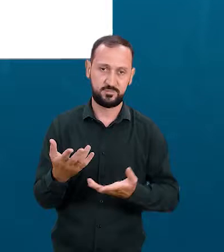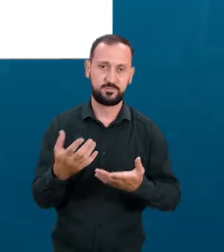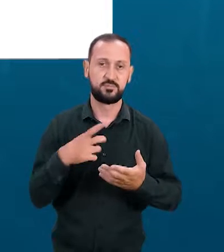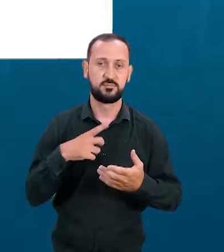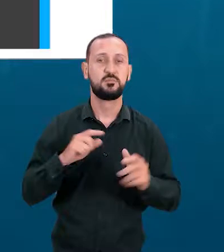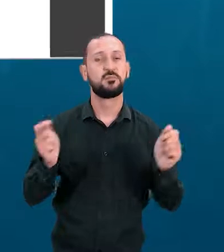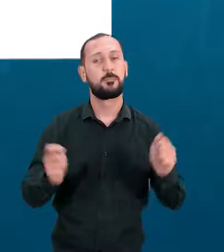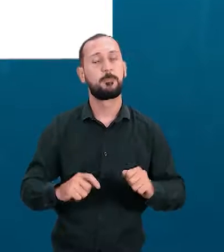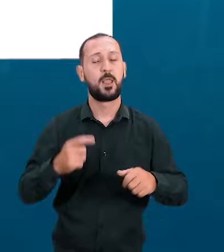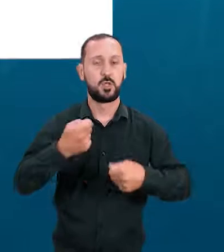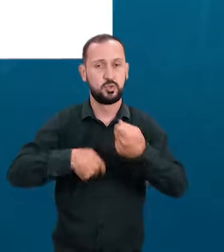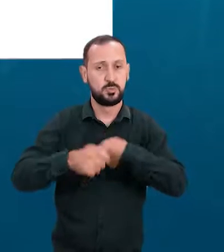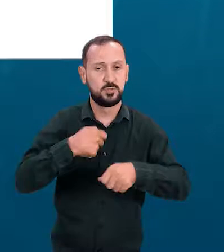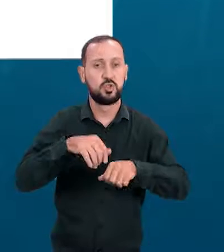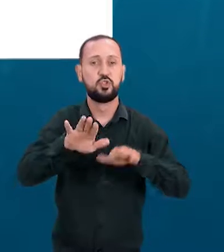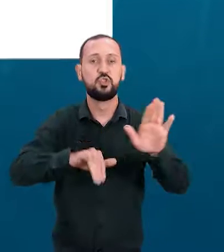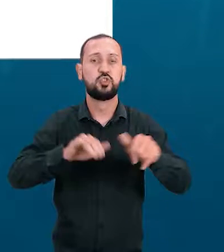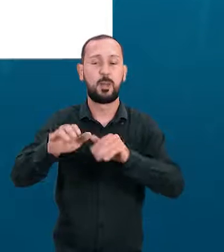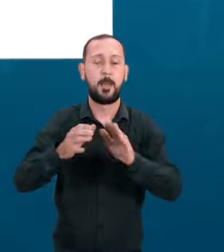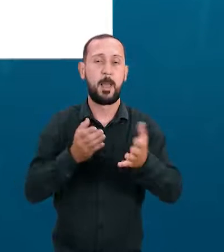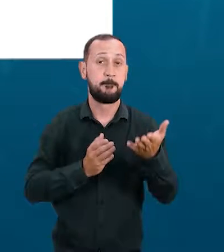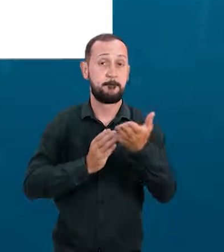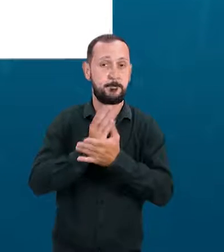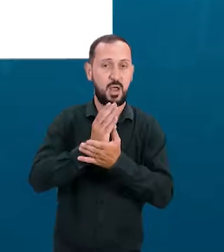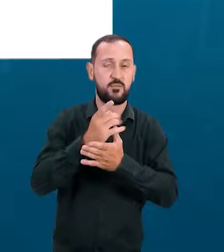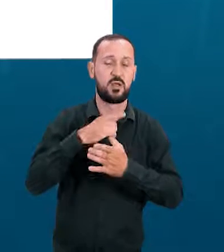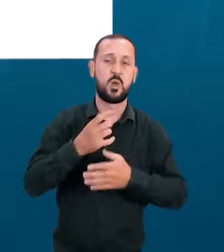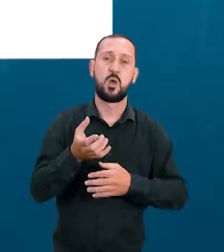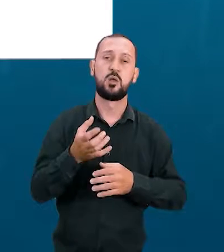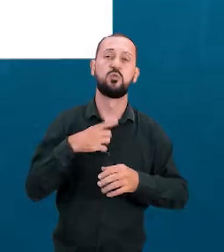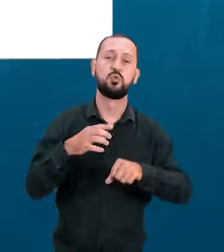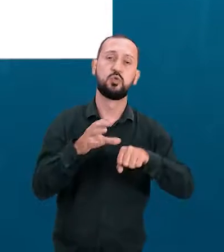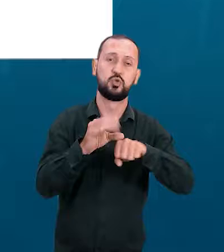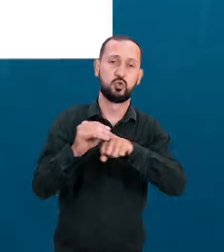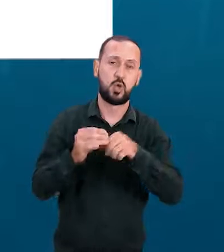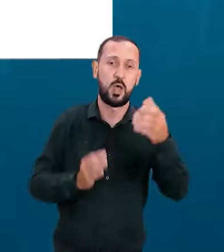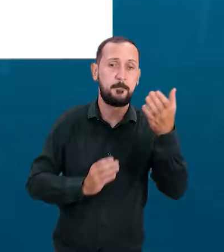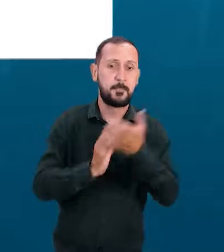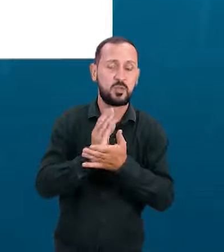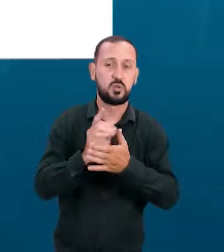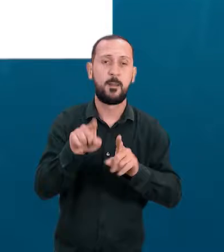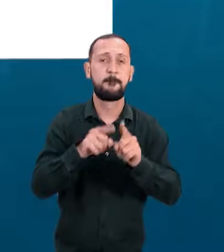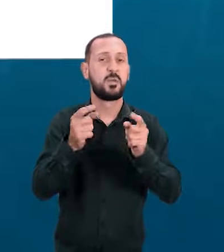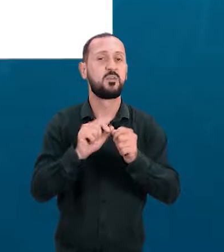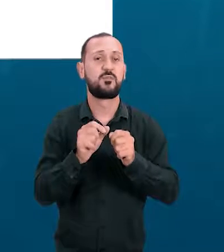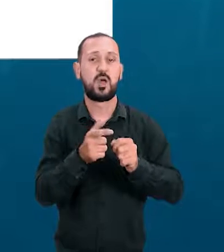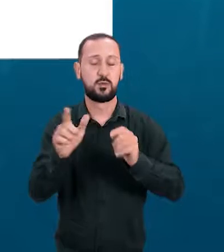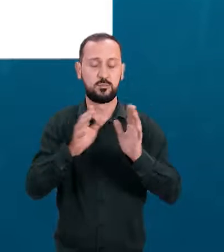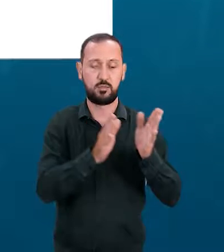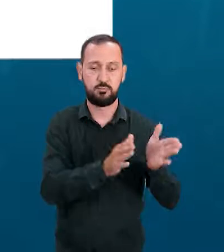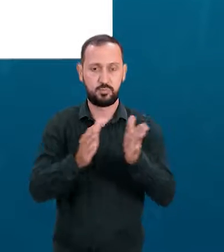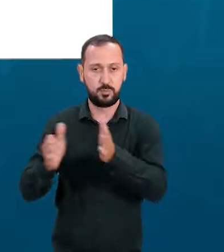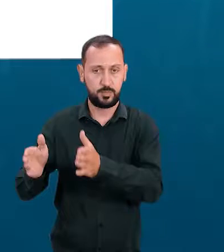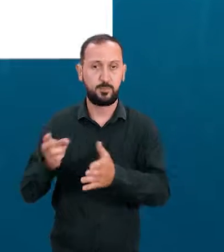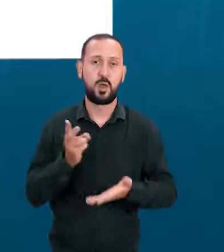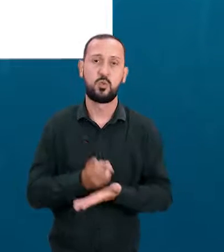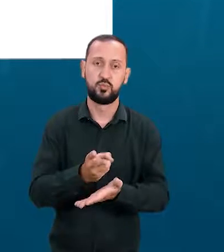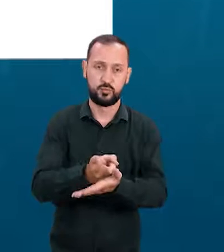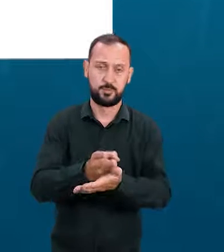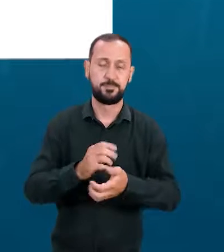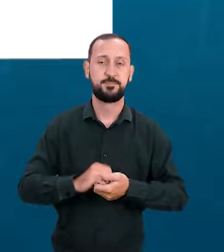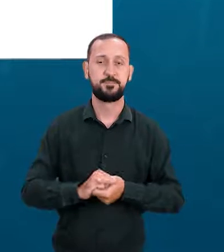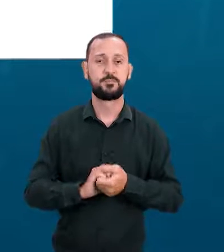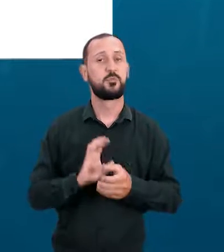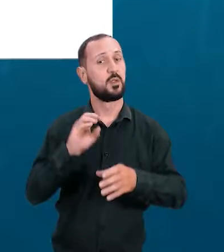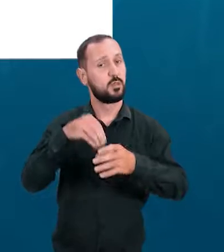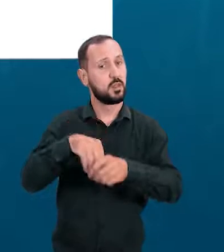remanescentes. A possibilidade da administração pública convocar aprovados na prova de conhecimentos e que não haviam participado de outras etapas